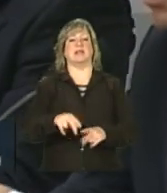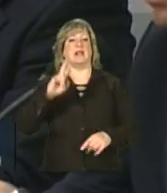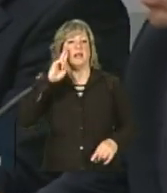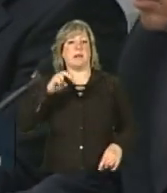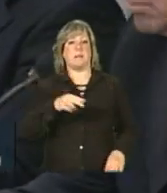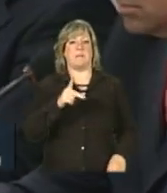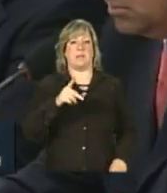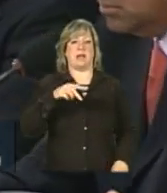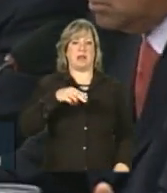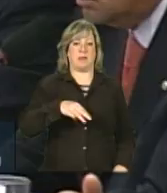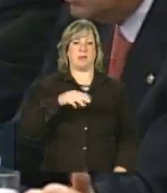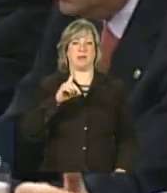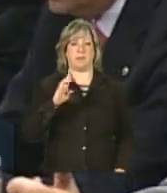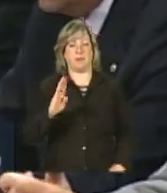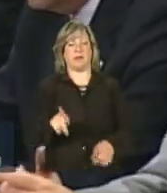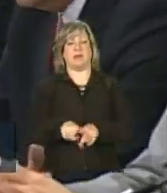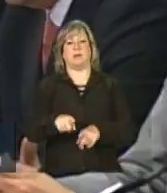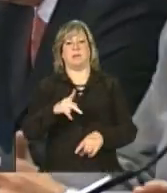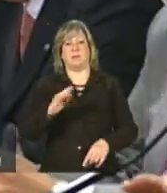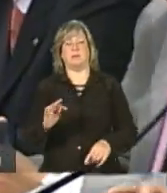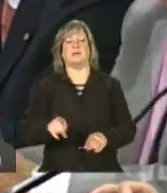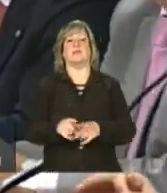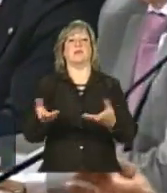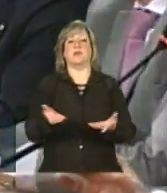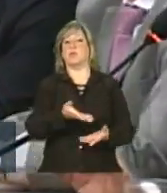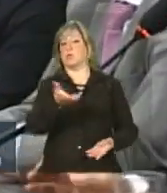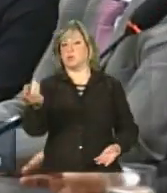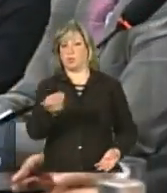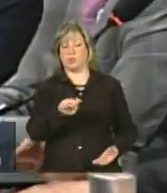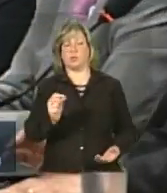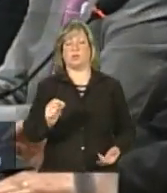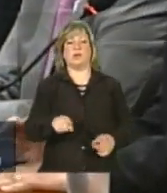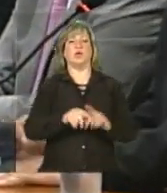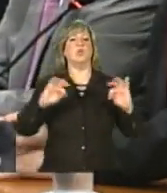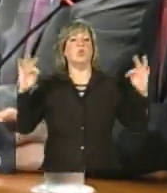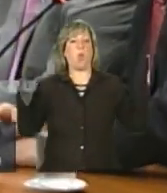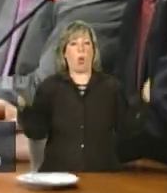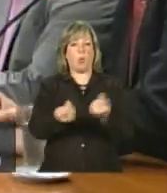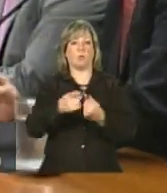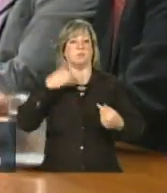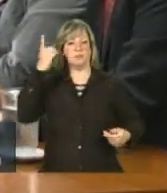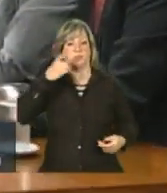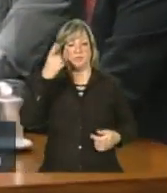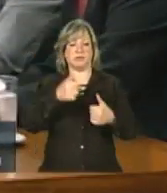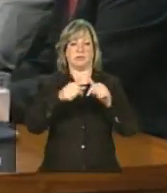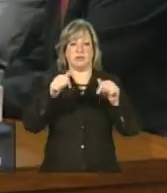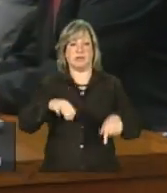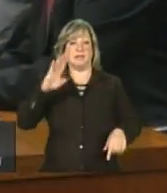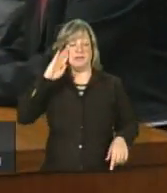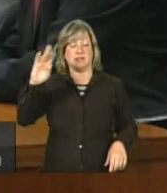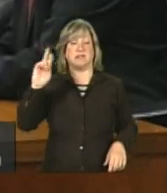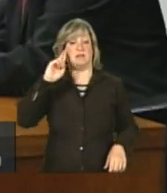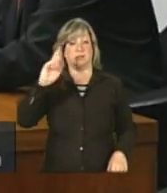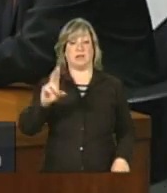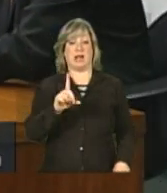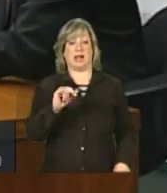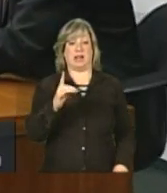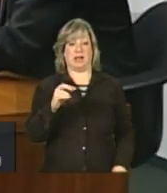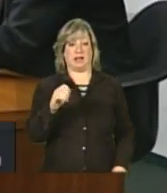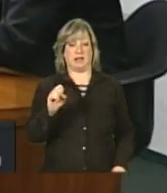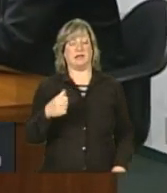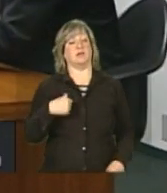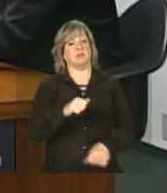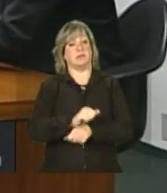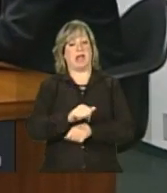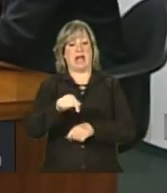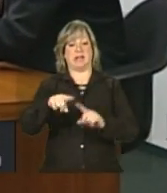eu quero cumprimentar a todos os deputados, deputadas, especialmente aos líderes de bancada nesta casa. Espero